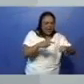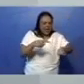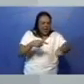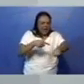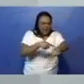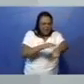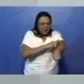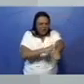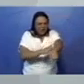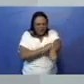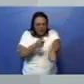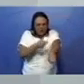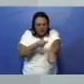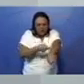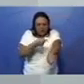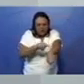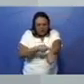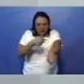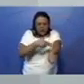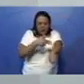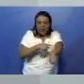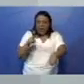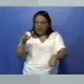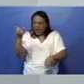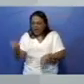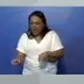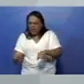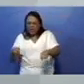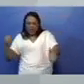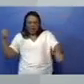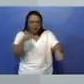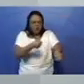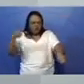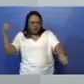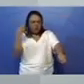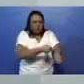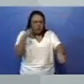que ele vence o leão? Com socos, né? Afogando,